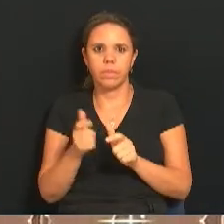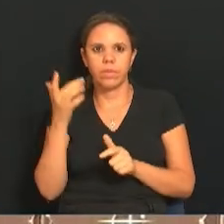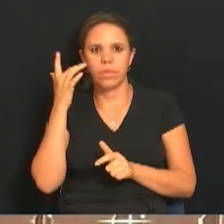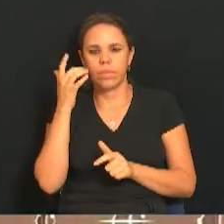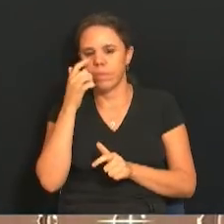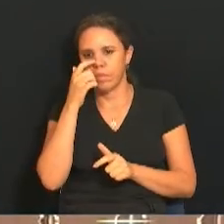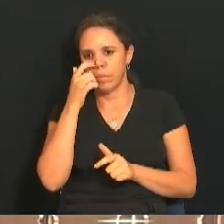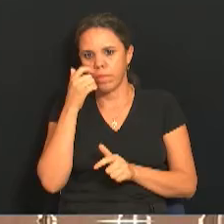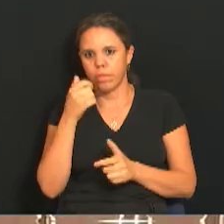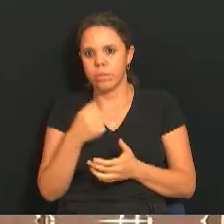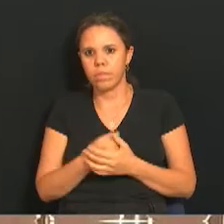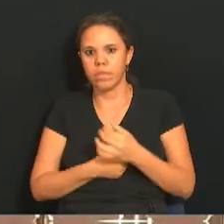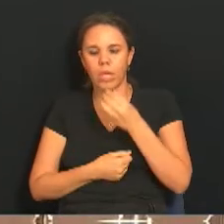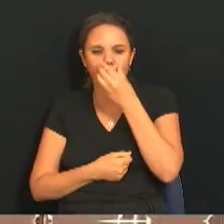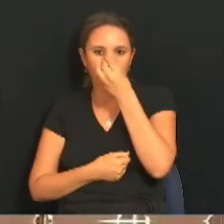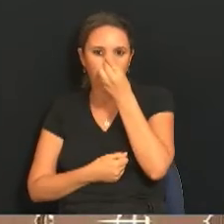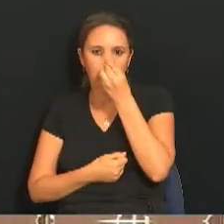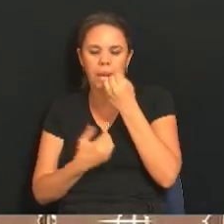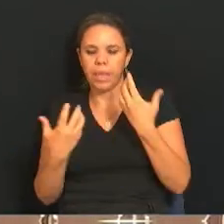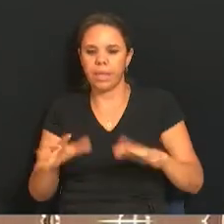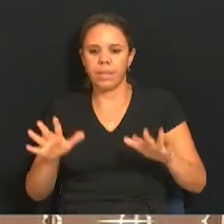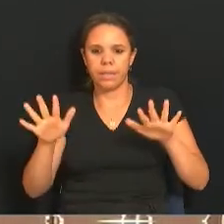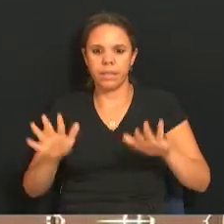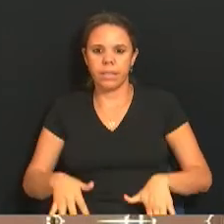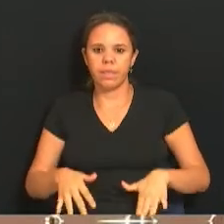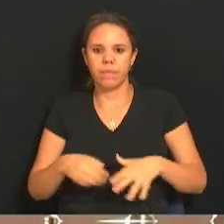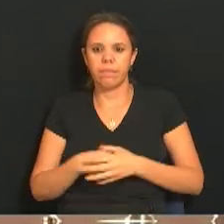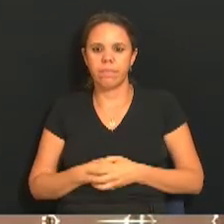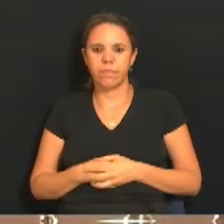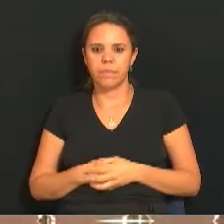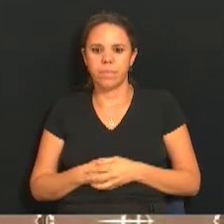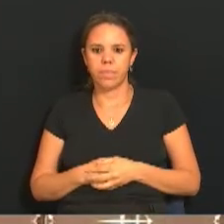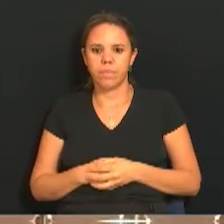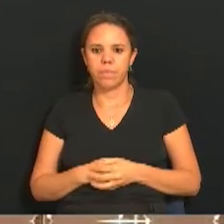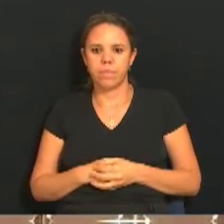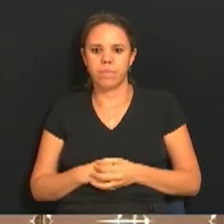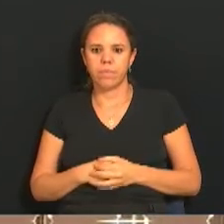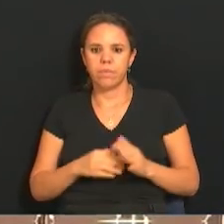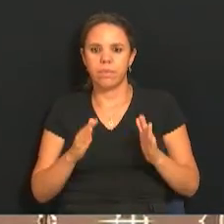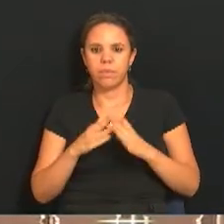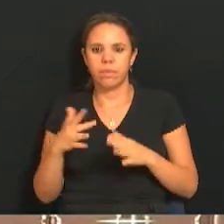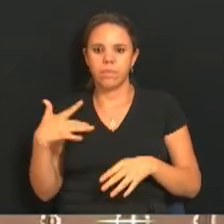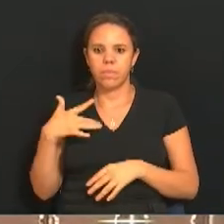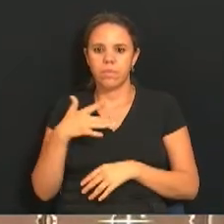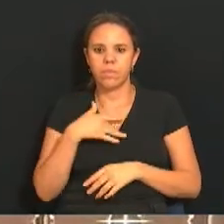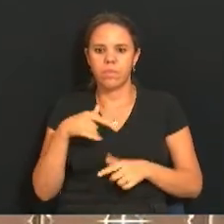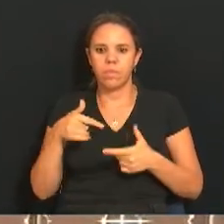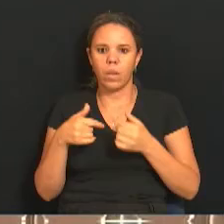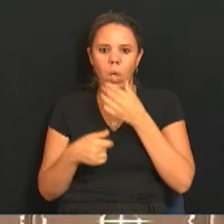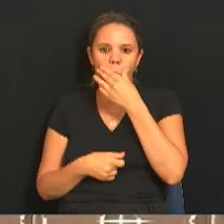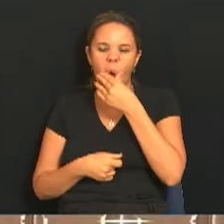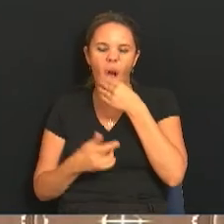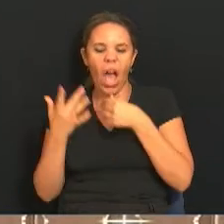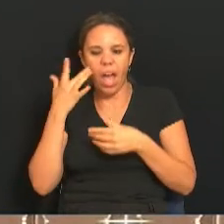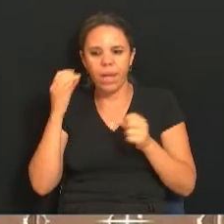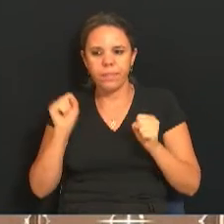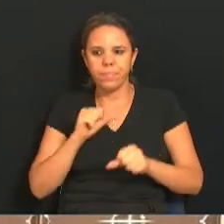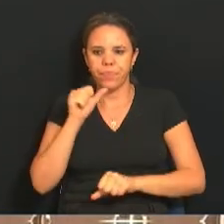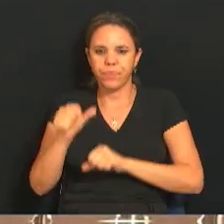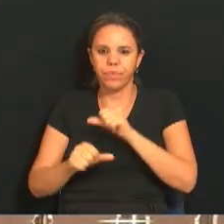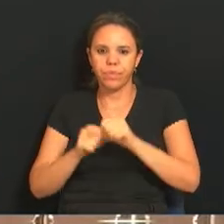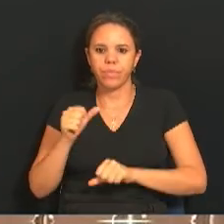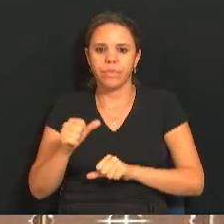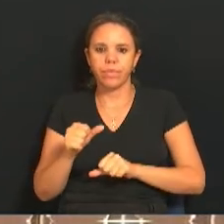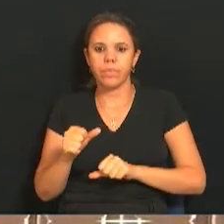não queira ficar na rua. Se for oferecido, de repente, uma moradia, uma questão de saúde, um emprego, acho que ela pode também mudar, mas isso é uma